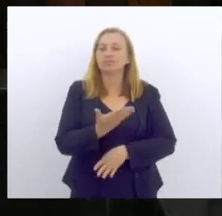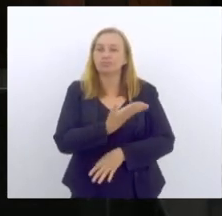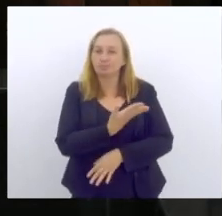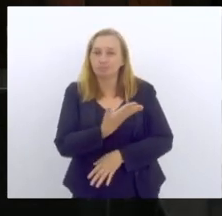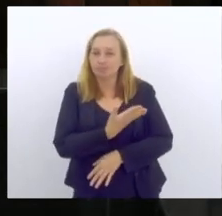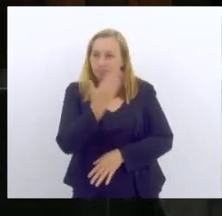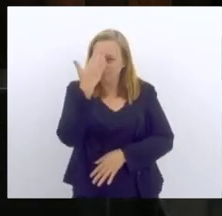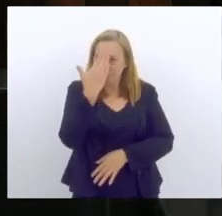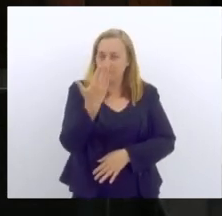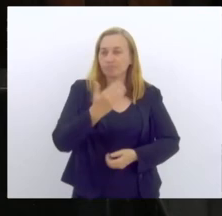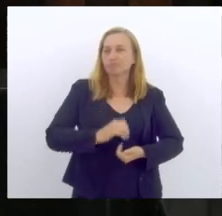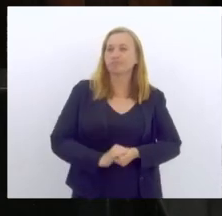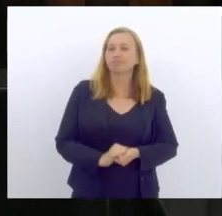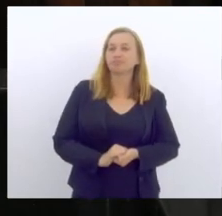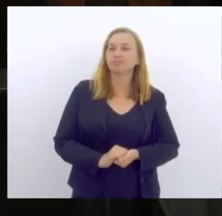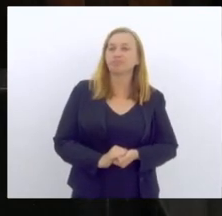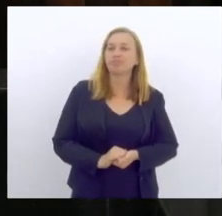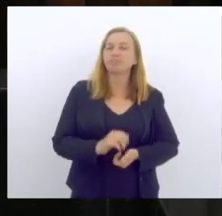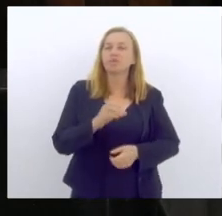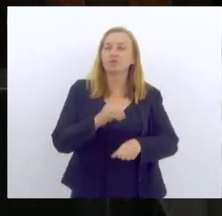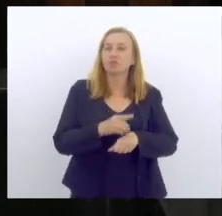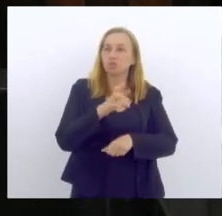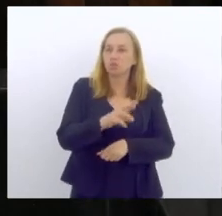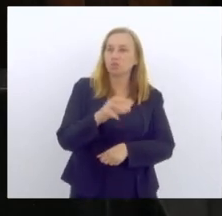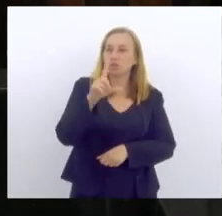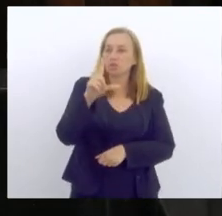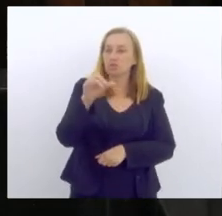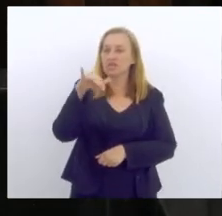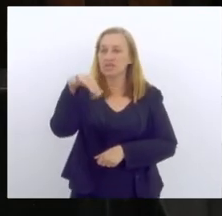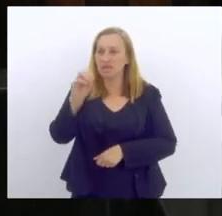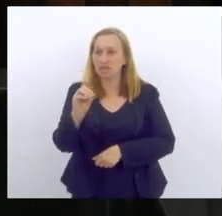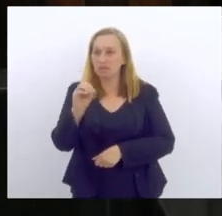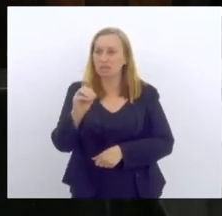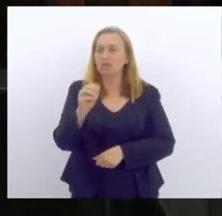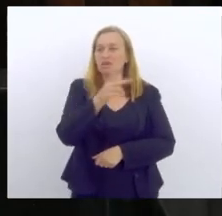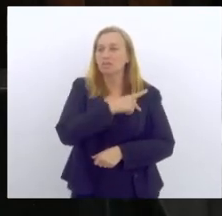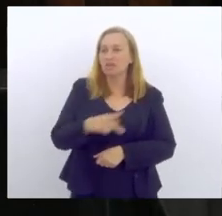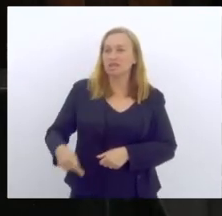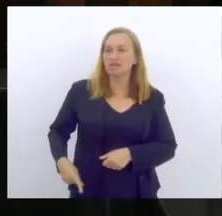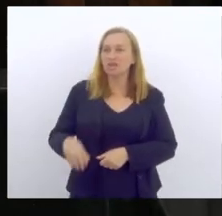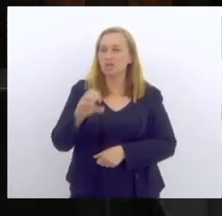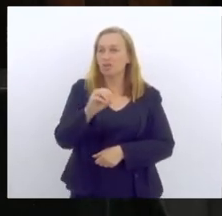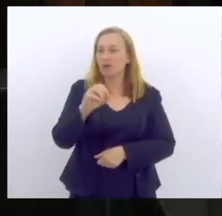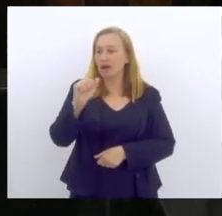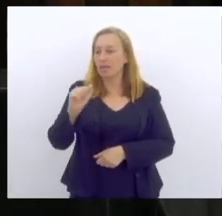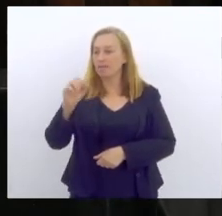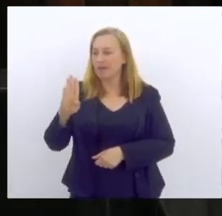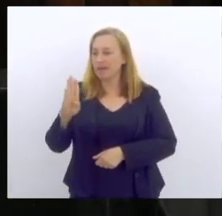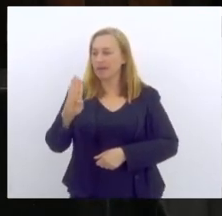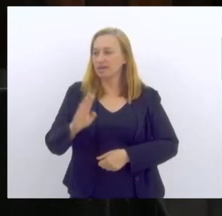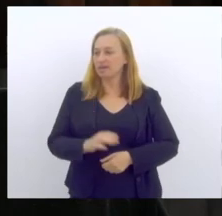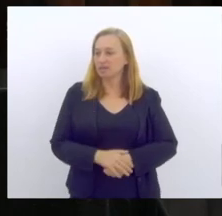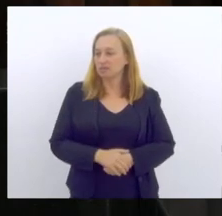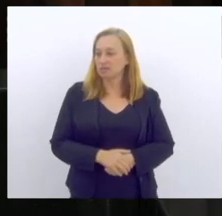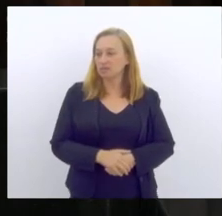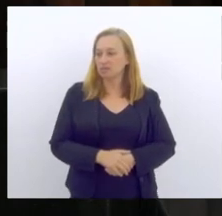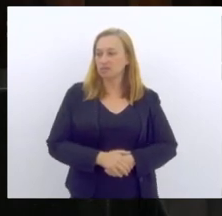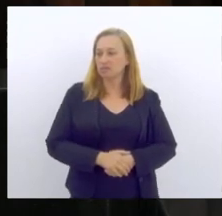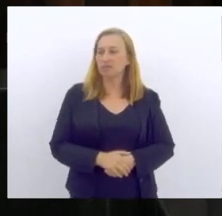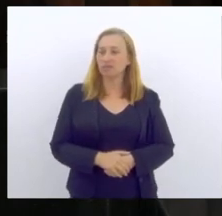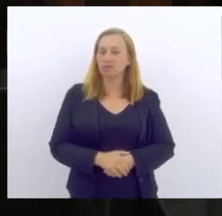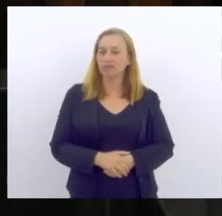presença Dr Luciano Bandeira presidente da OAB Muito obrigado pela sua pela sua presença sua liderança